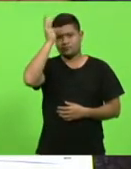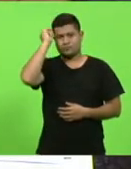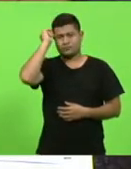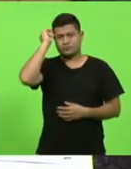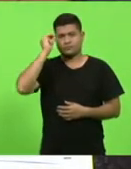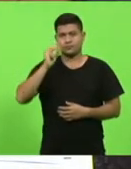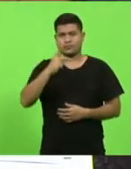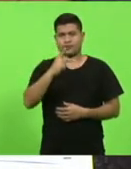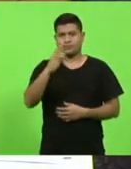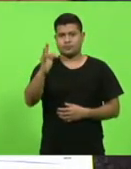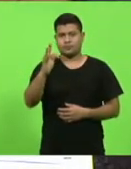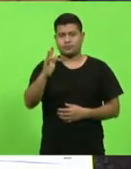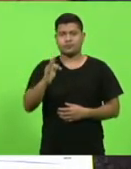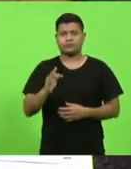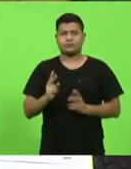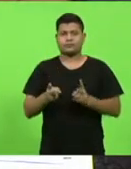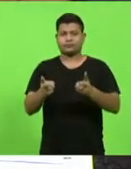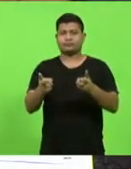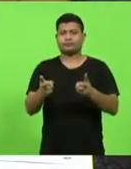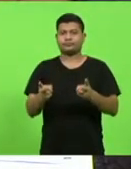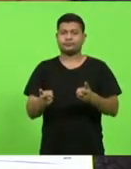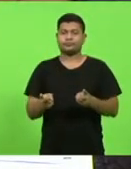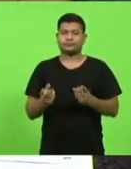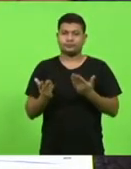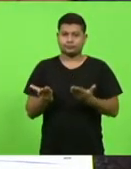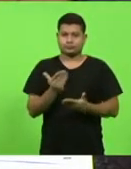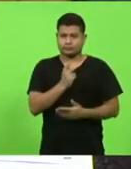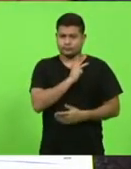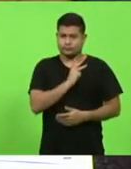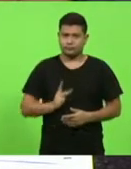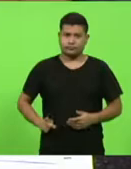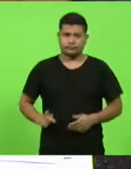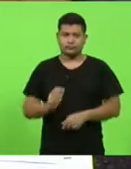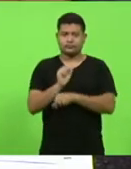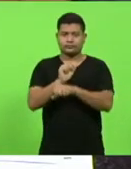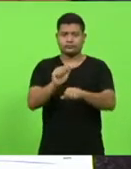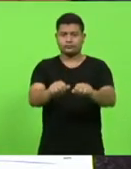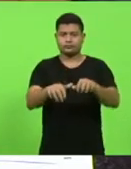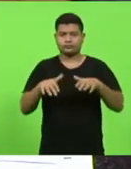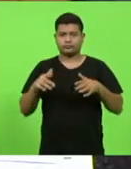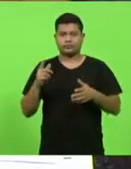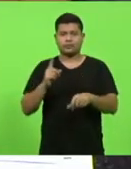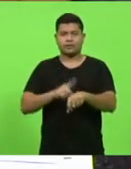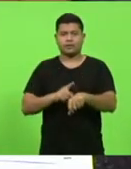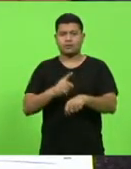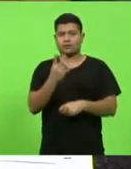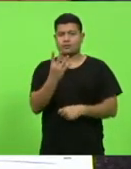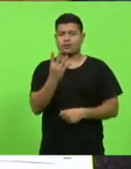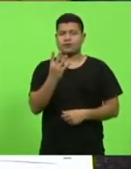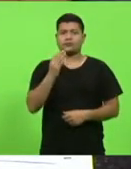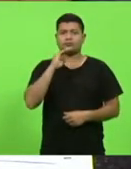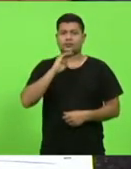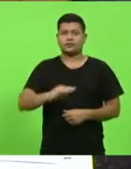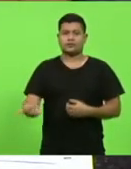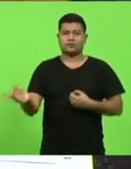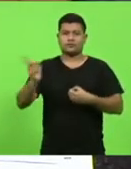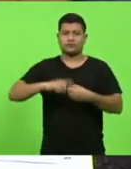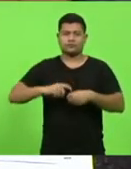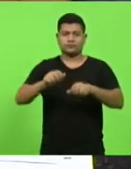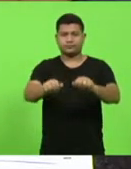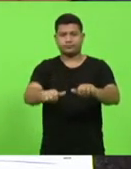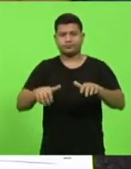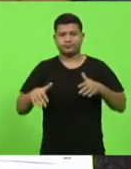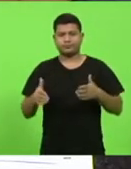PT. Ato contínuo, o senhor presidente suspendeu a sessão até às 16 horas. Reaberta a sessão, o